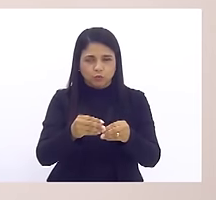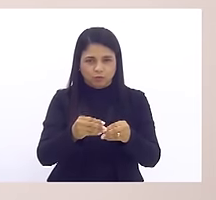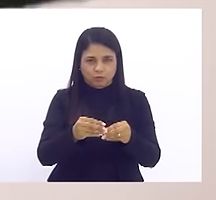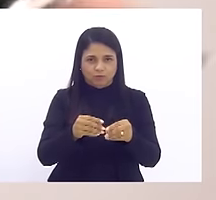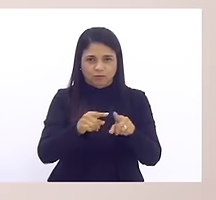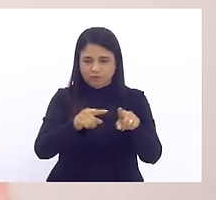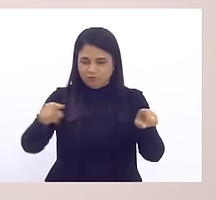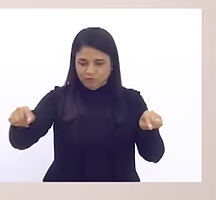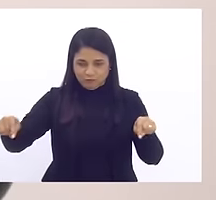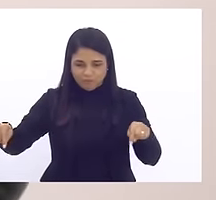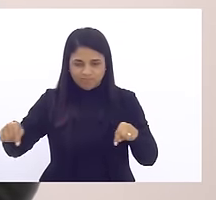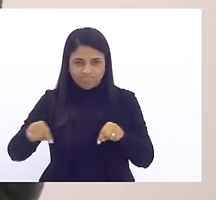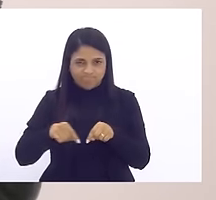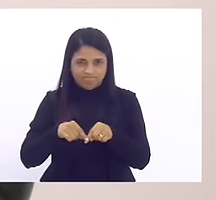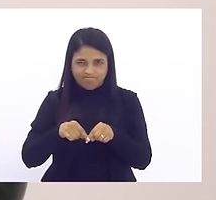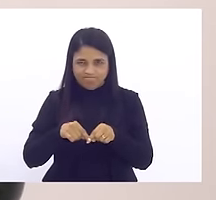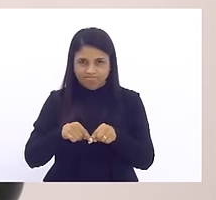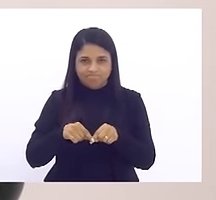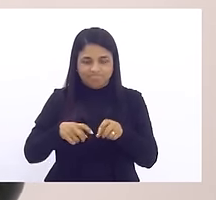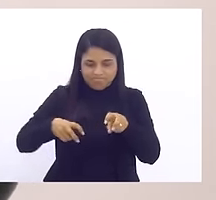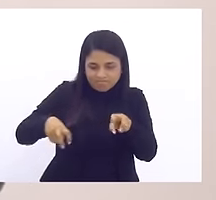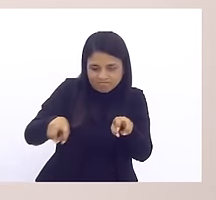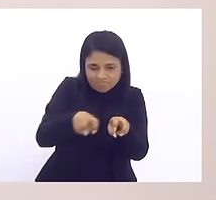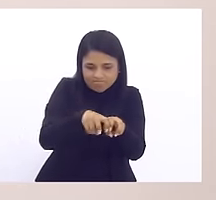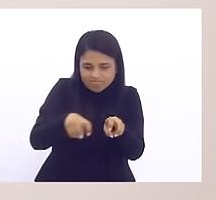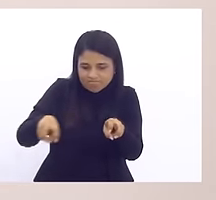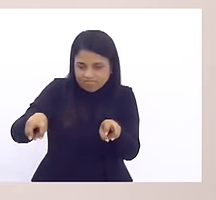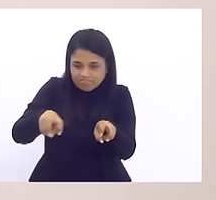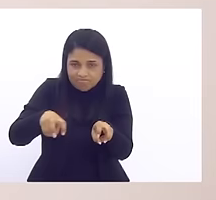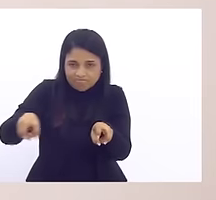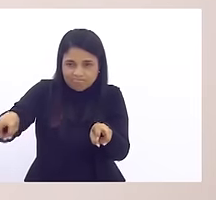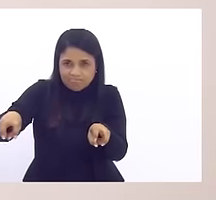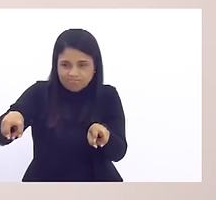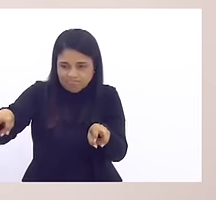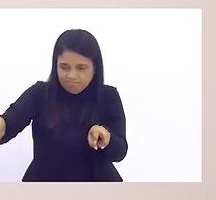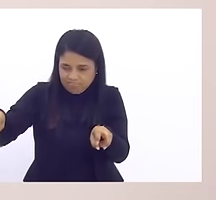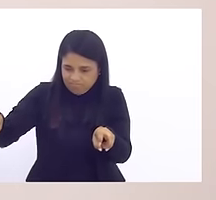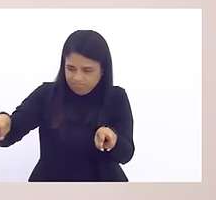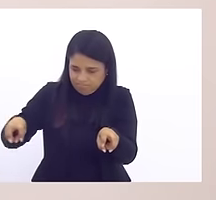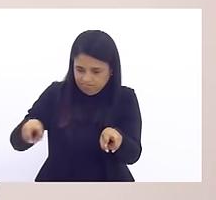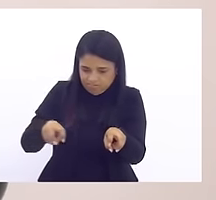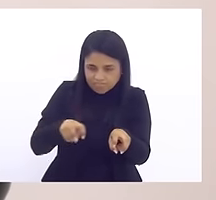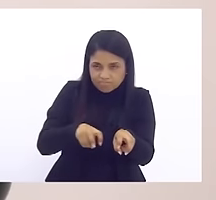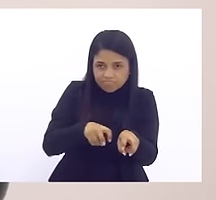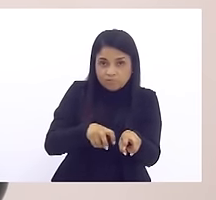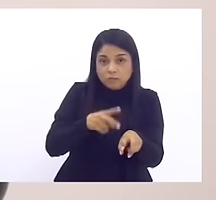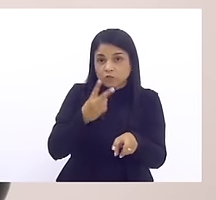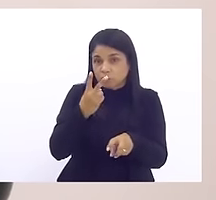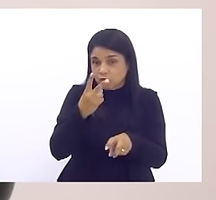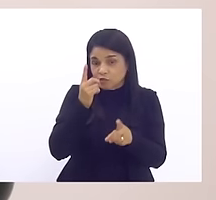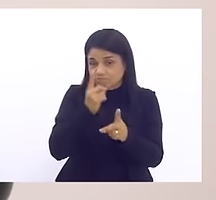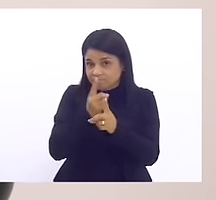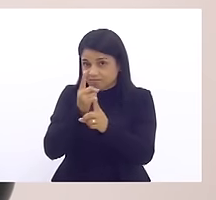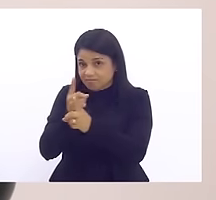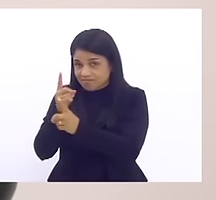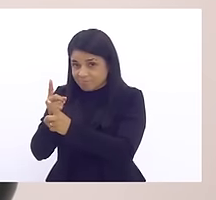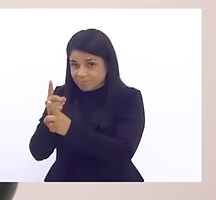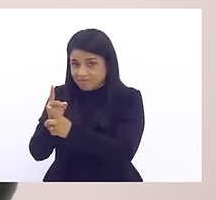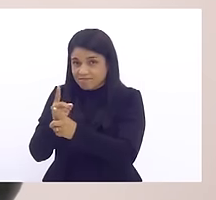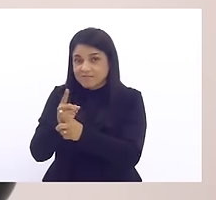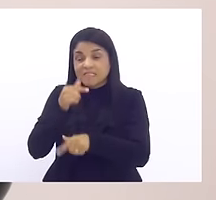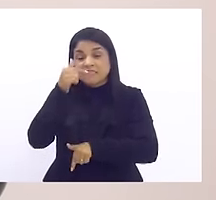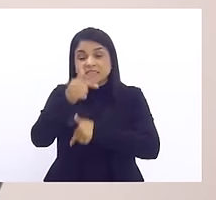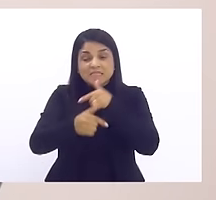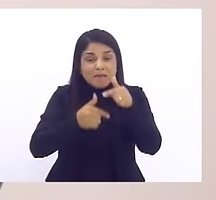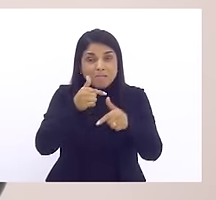vou em todos o que nós gostamos nesses dois depósitos que nós fomos só carro de